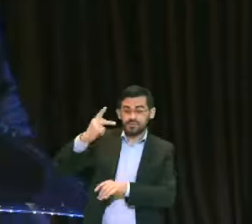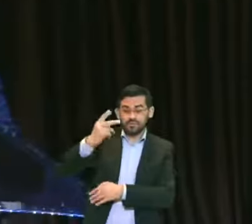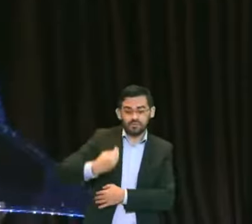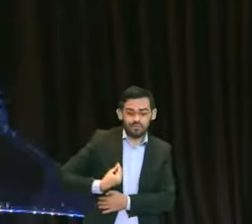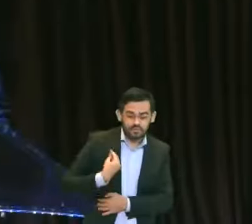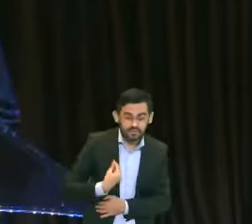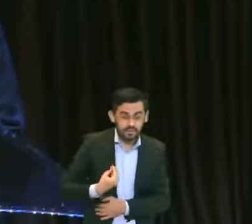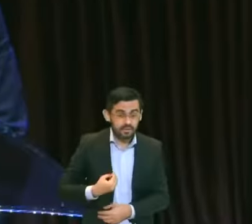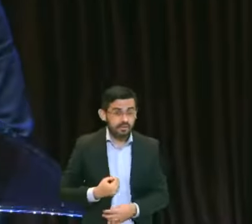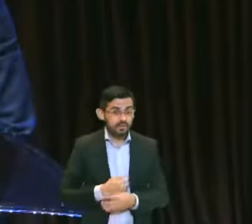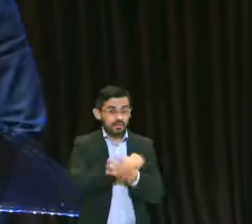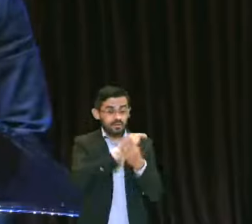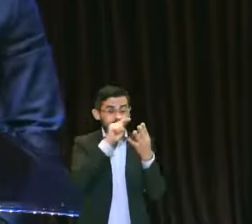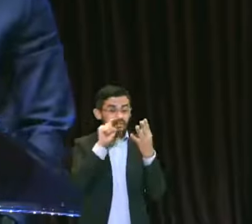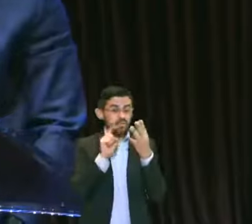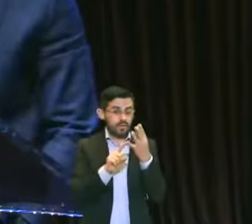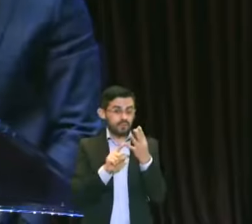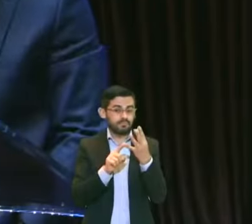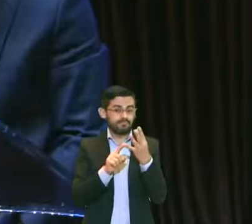fica tarde.